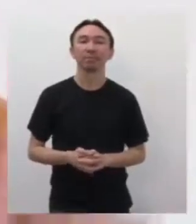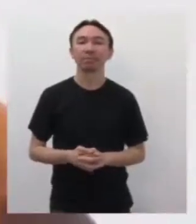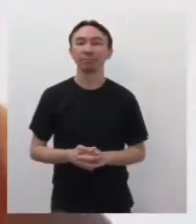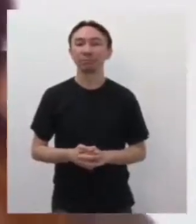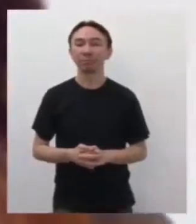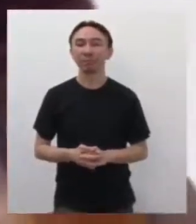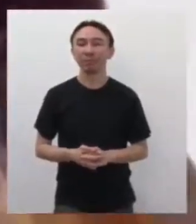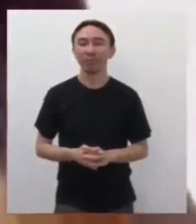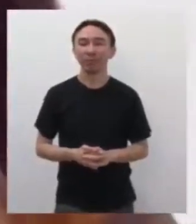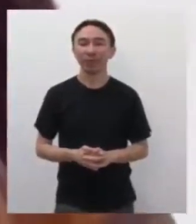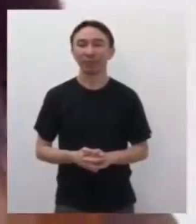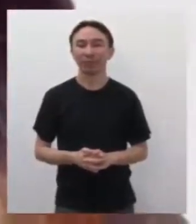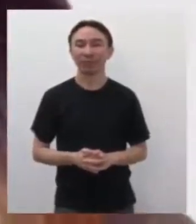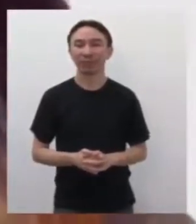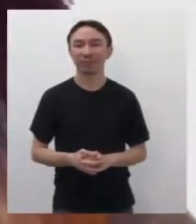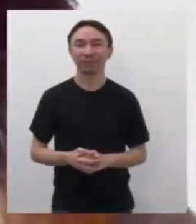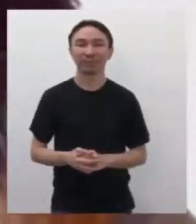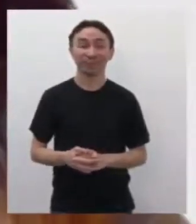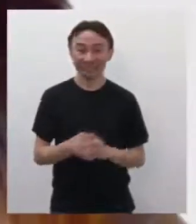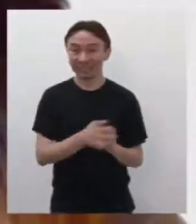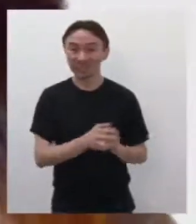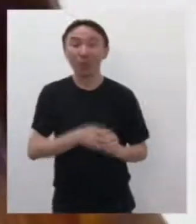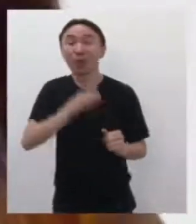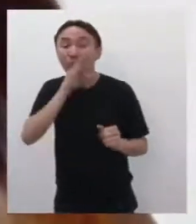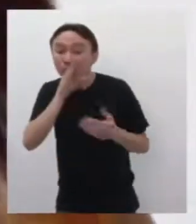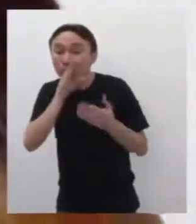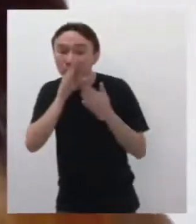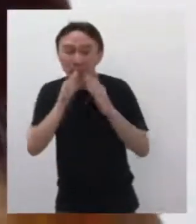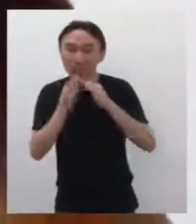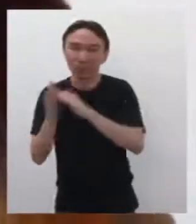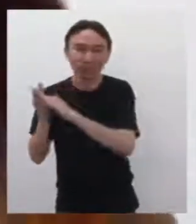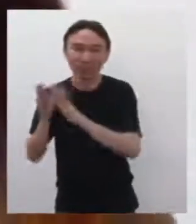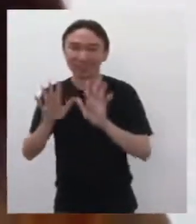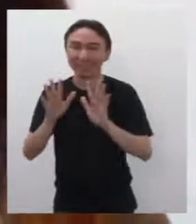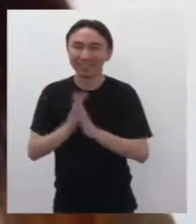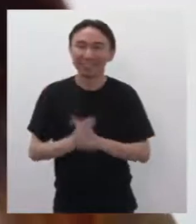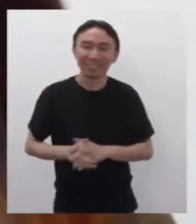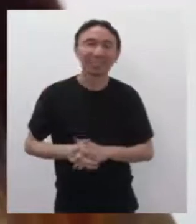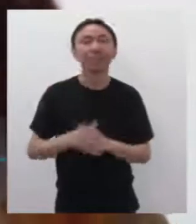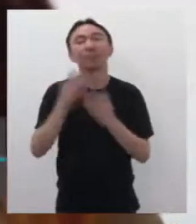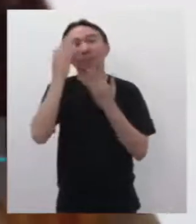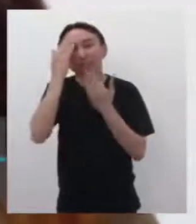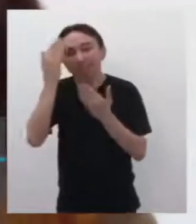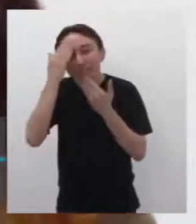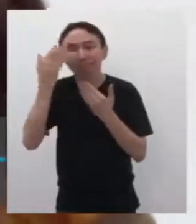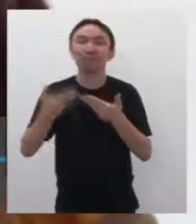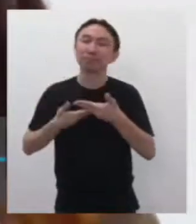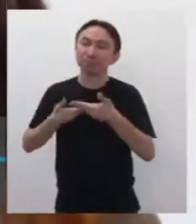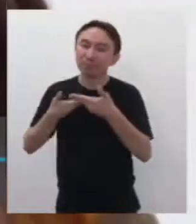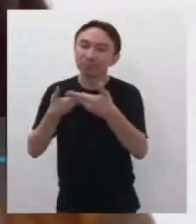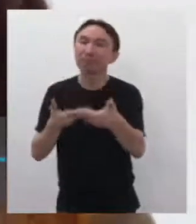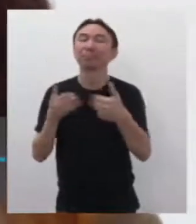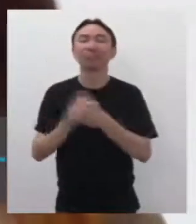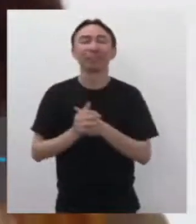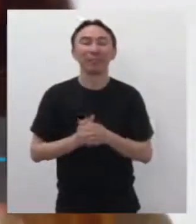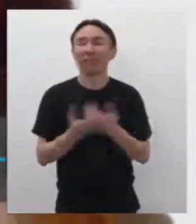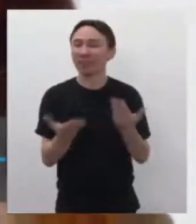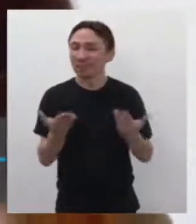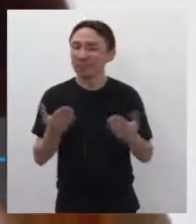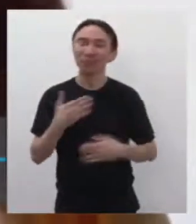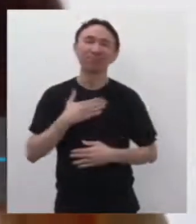Tirar o mute aqui primeiro, é uma coisa que a gente tem que lembrar. Primeiro, eu gostaria muito de agradecer o convite, fico muito honrada de